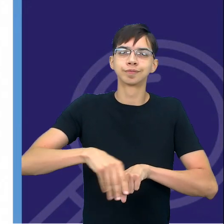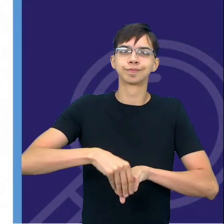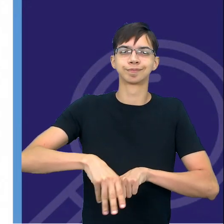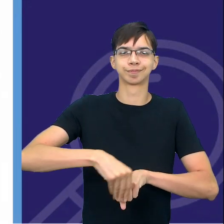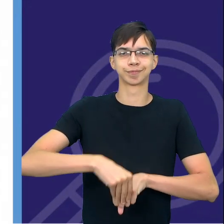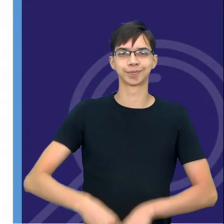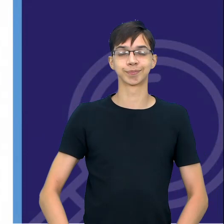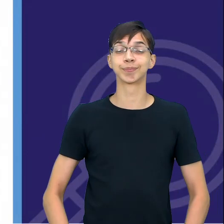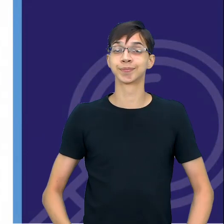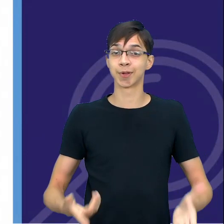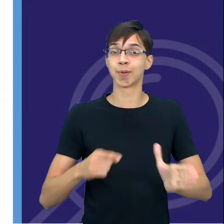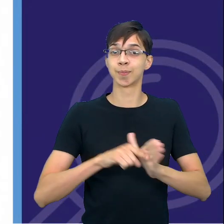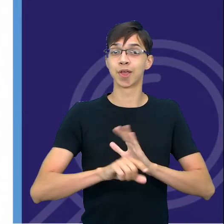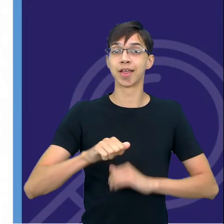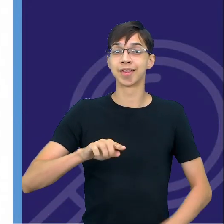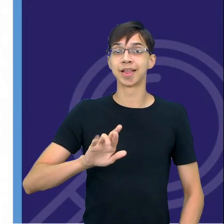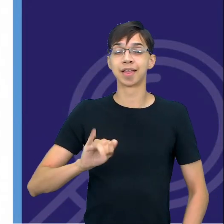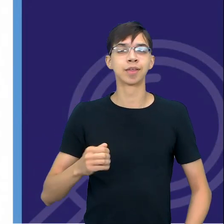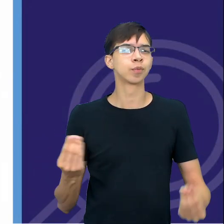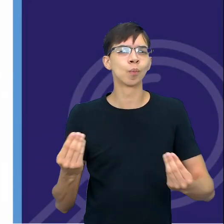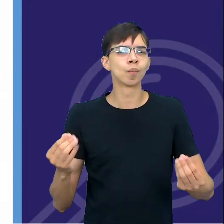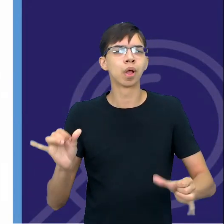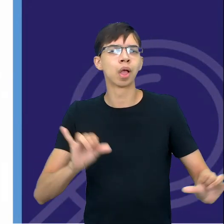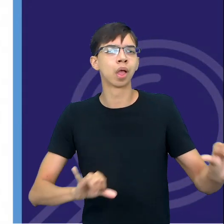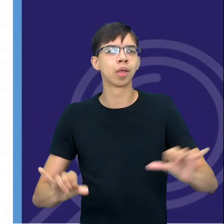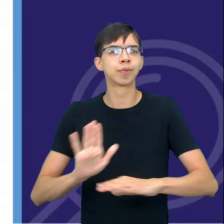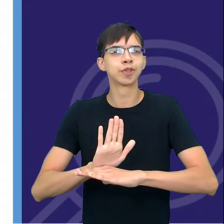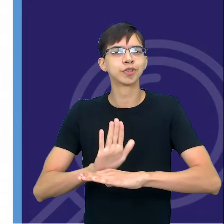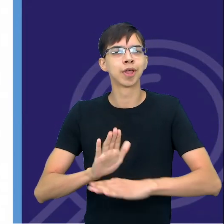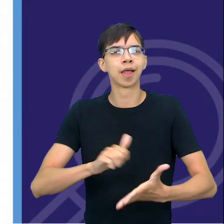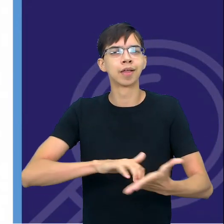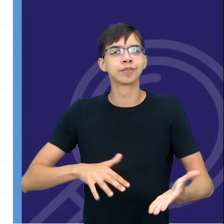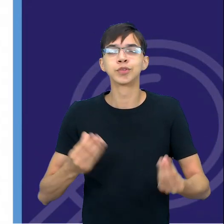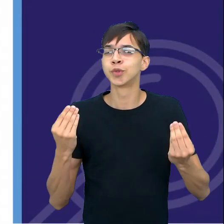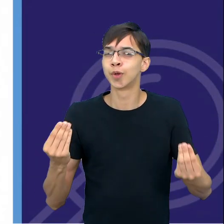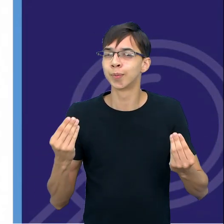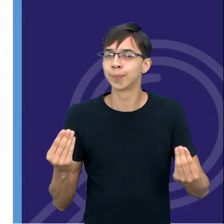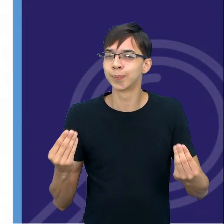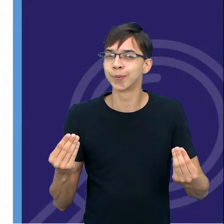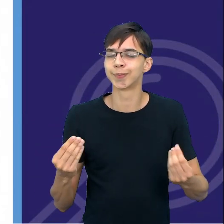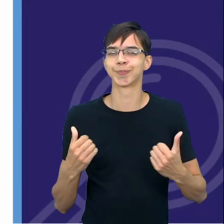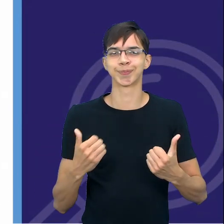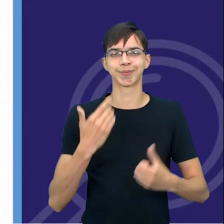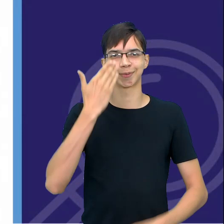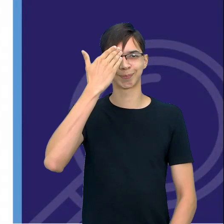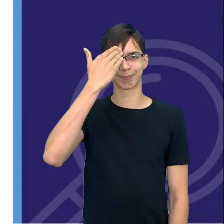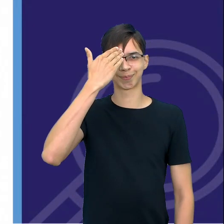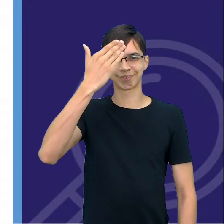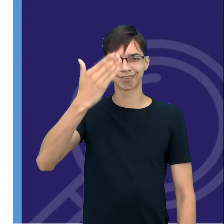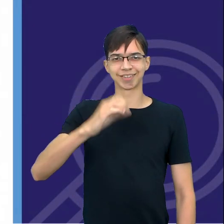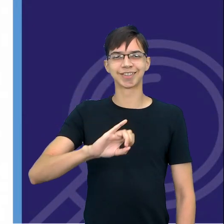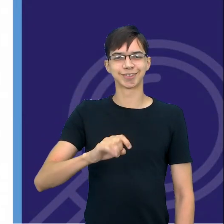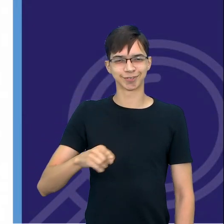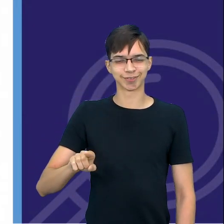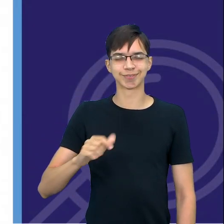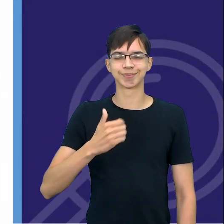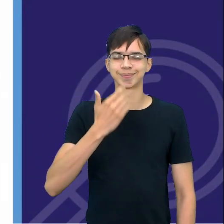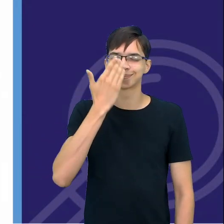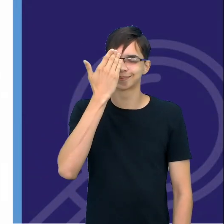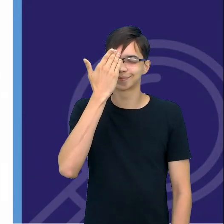química vai nos ajudar com essa atividade? Obrigada, João. Pois é. Eu estava